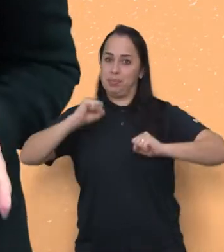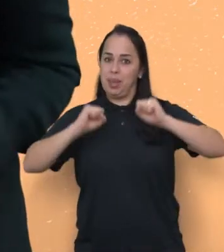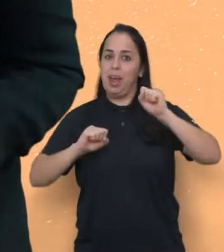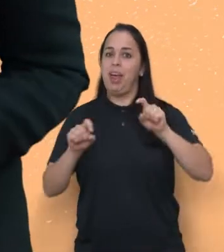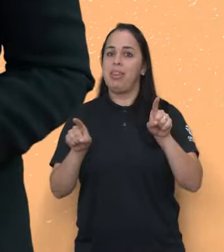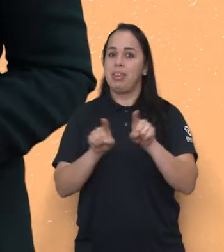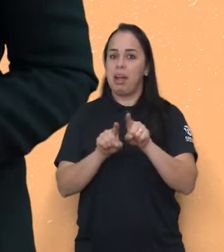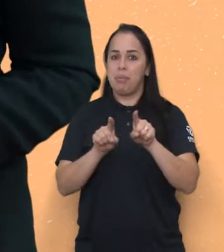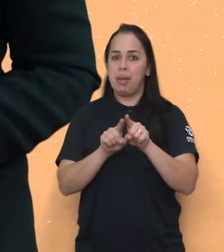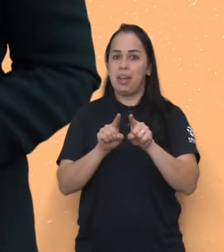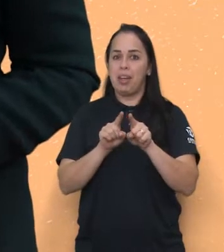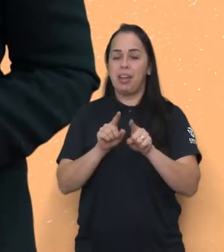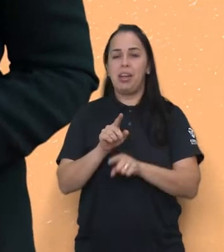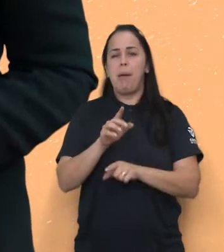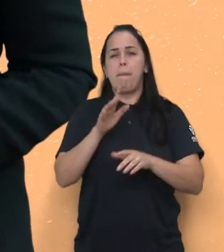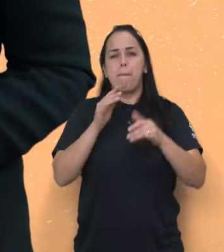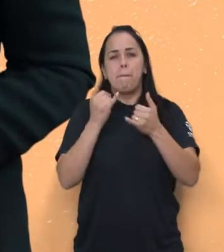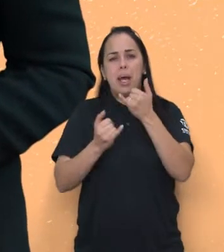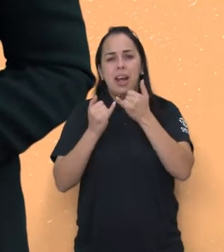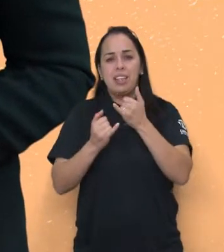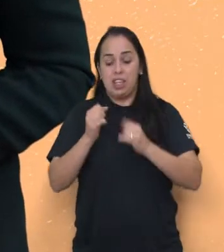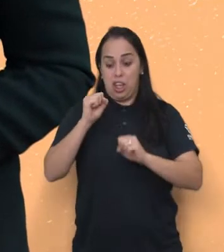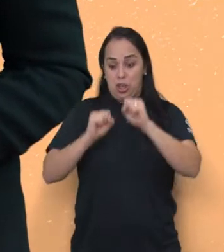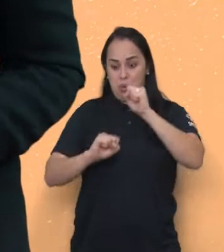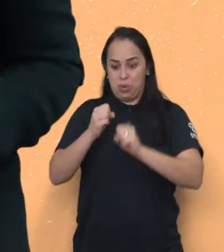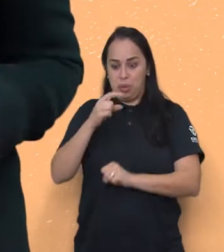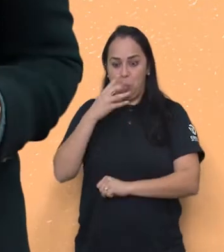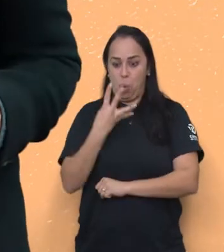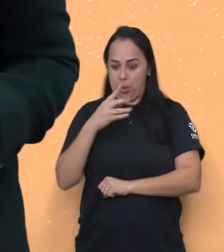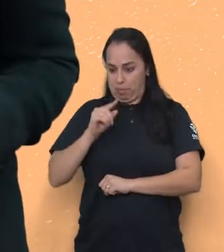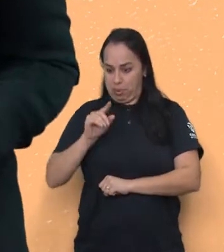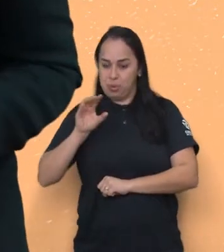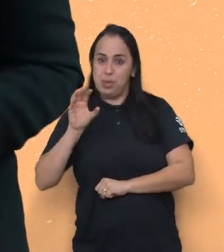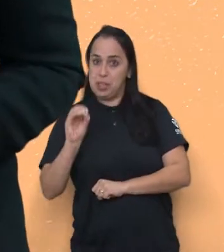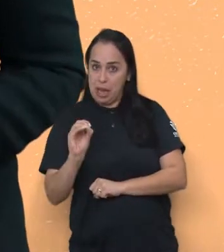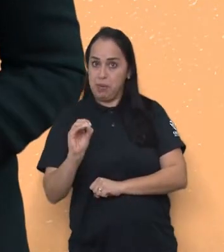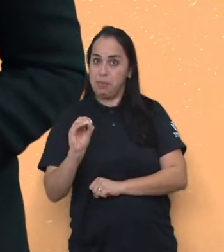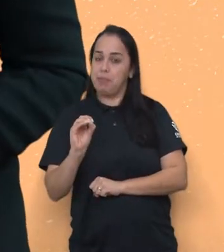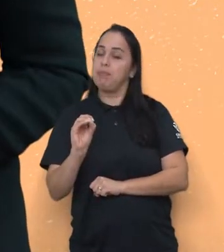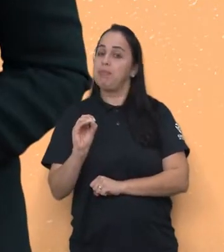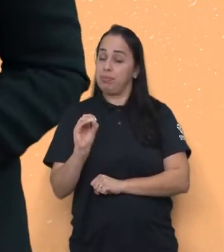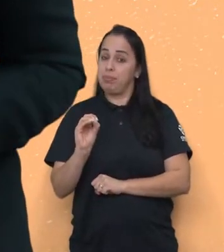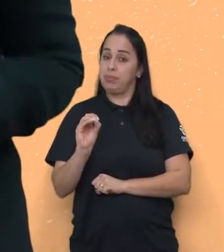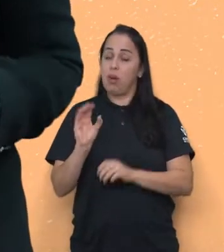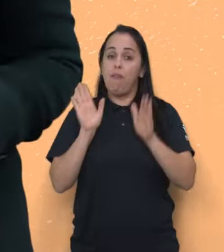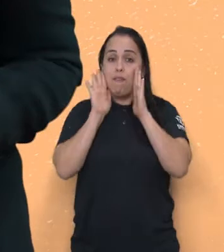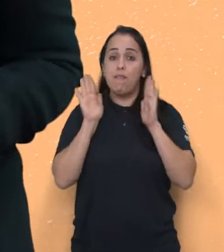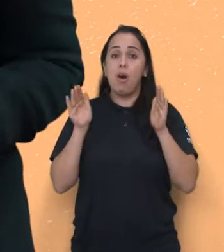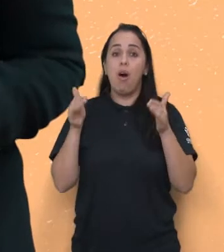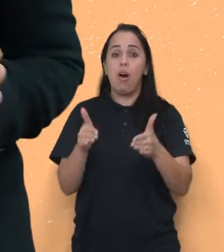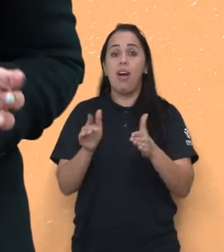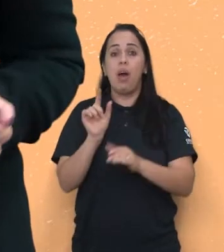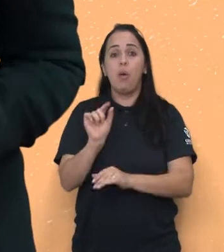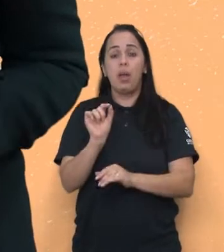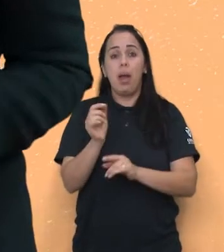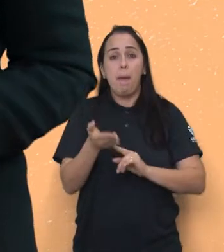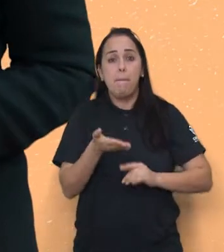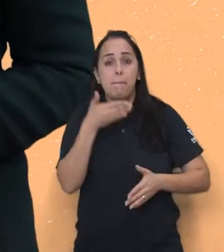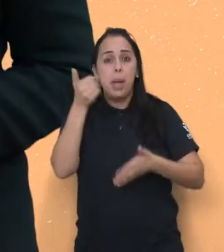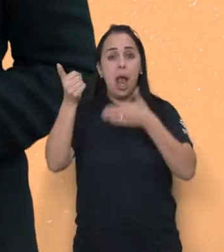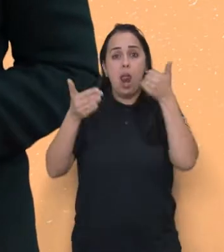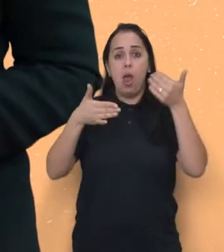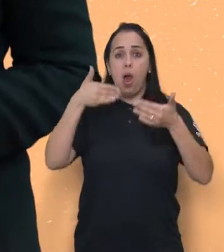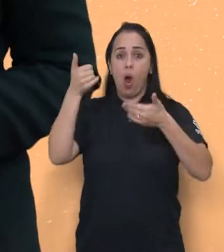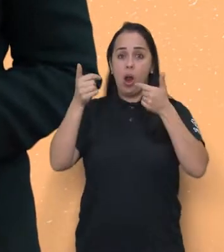também conhecida como indústria 4.0 na indústria 4.0 o foco é a